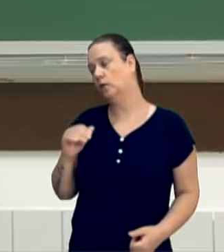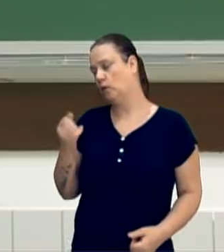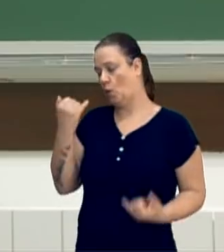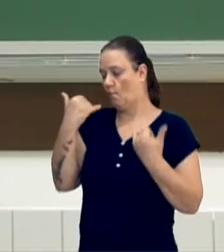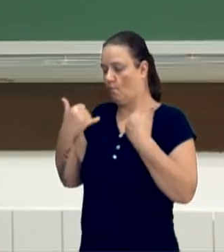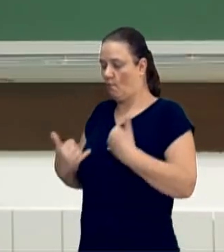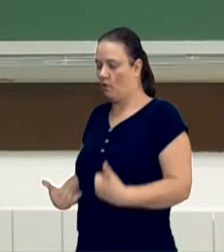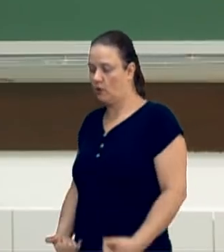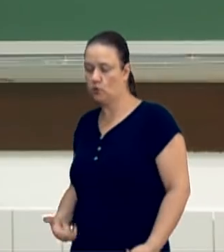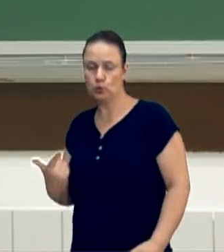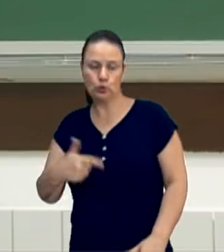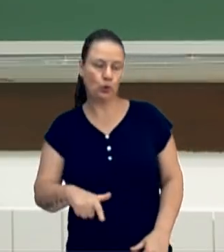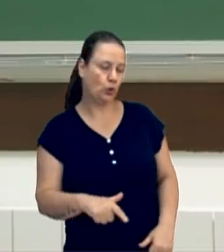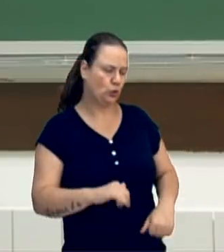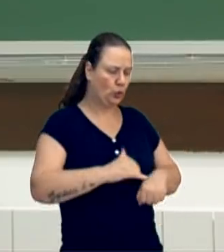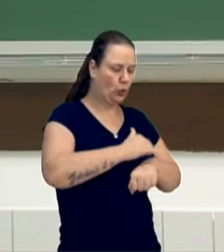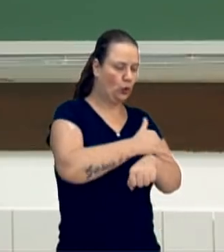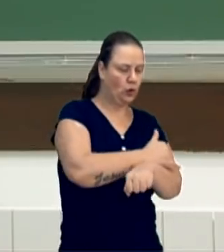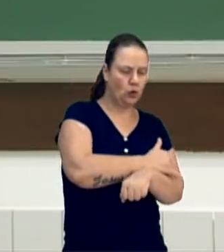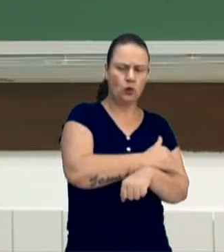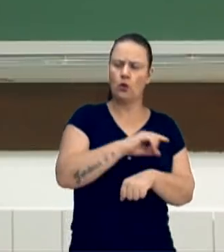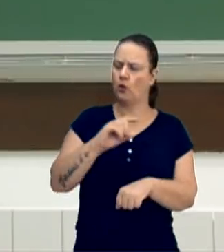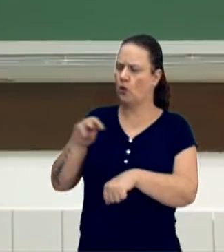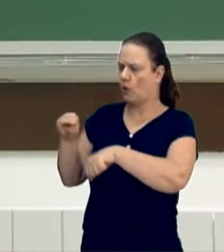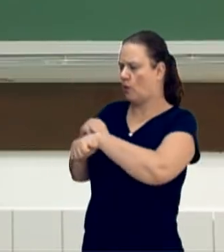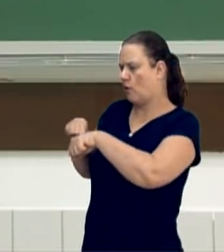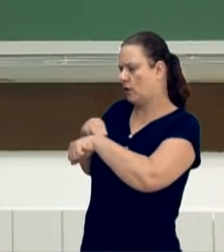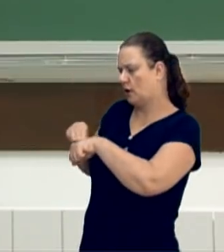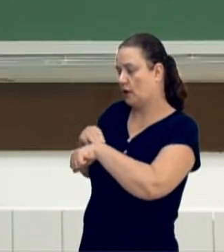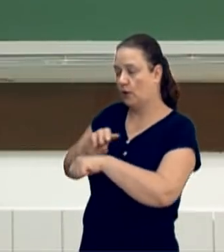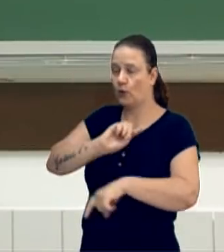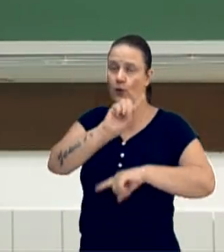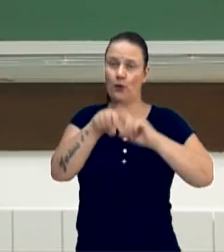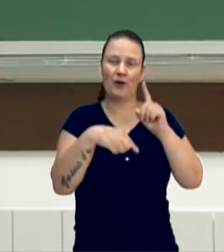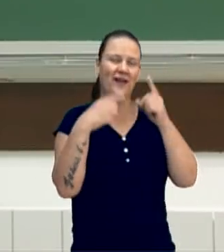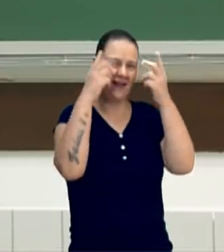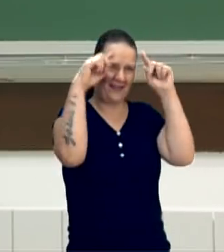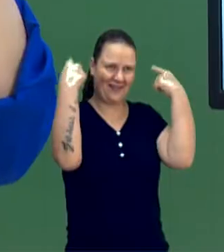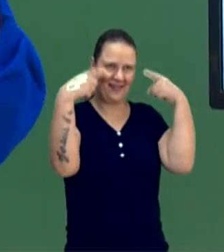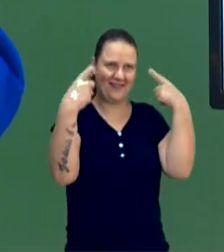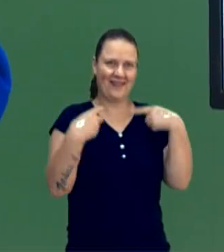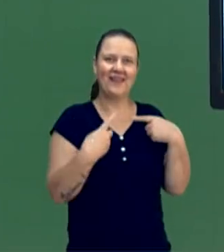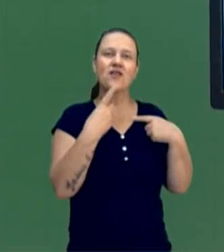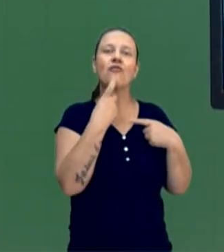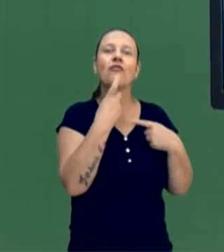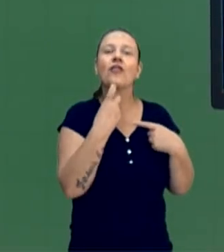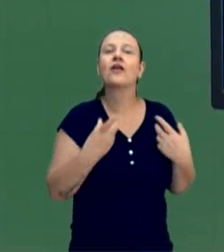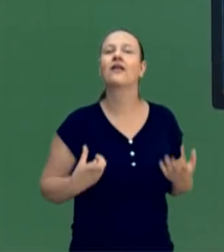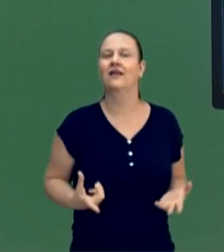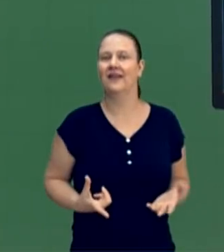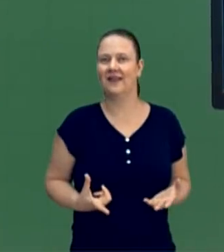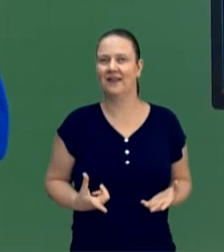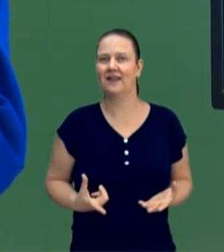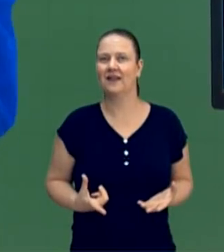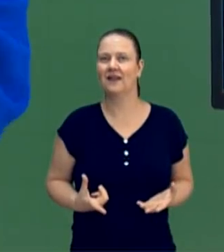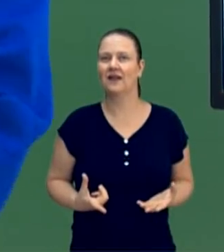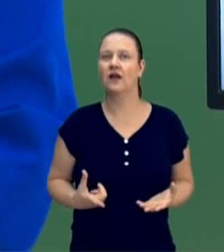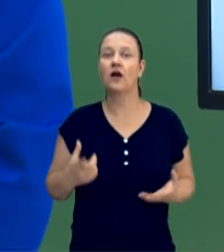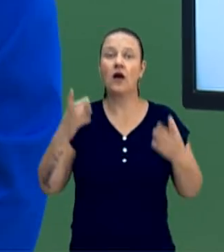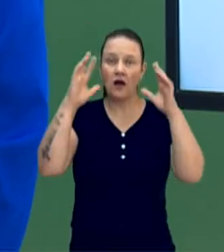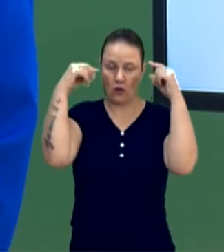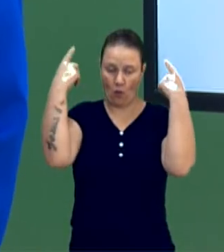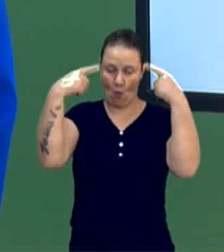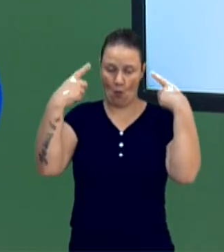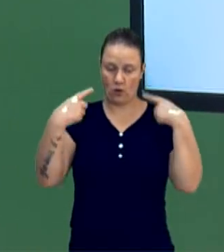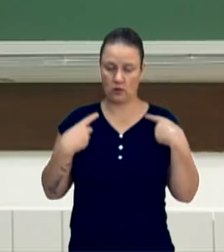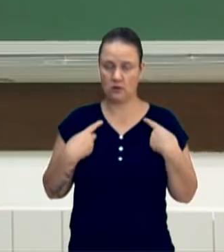é gordinho, um é castanho, outro ruivinho. Castanho, ruivinho, aqui é em relação à cor do